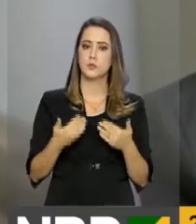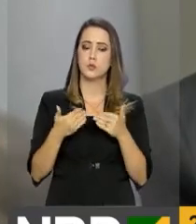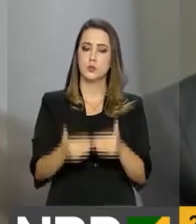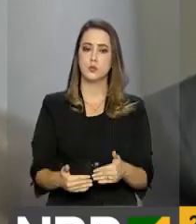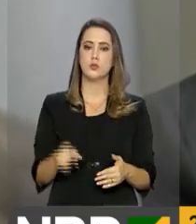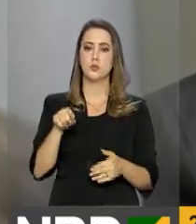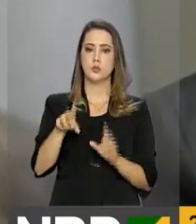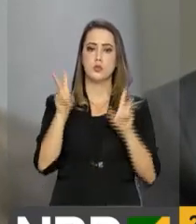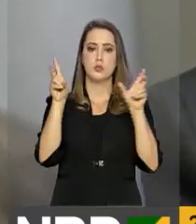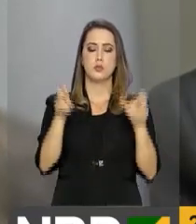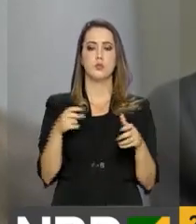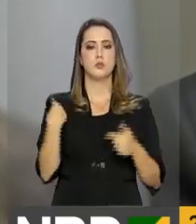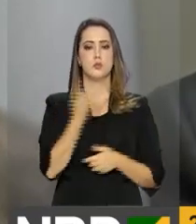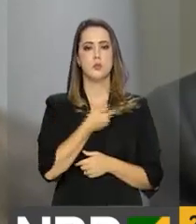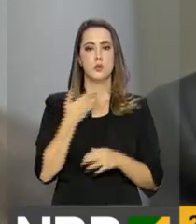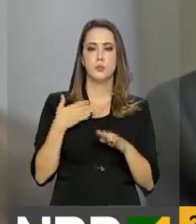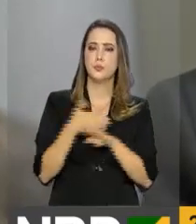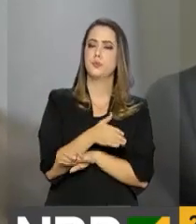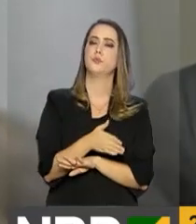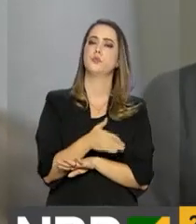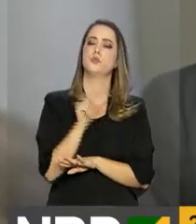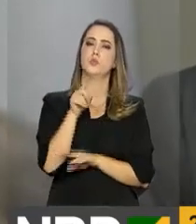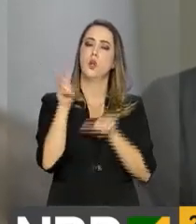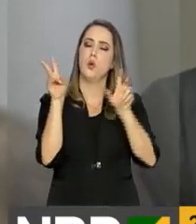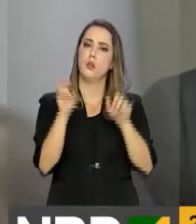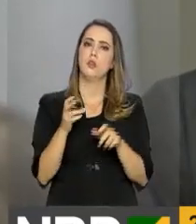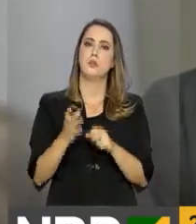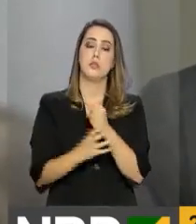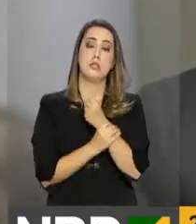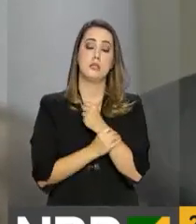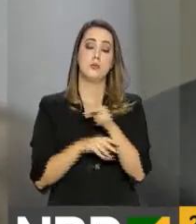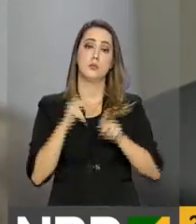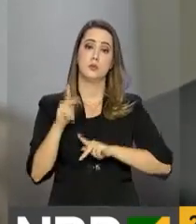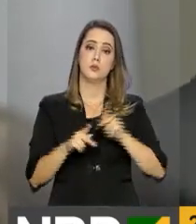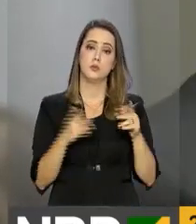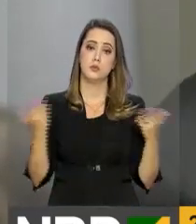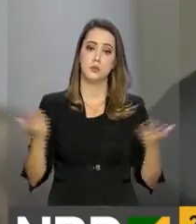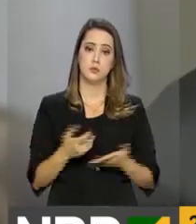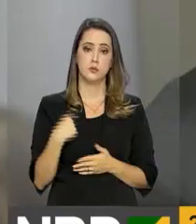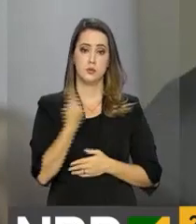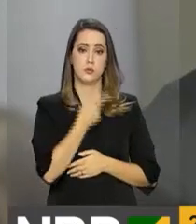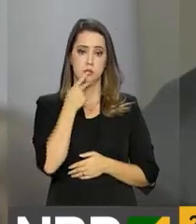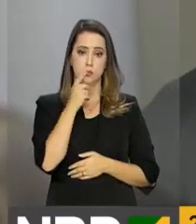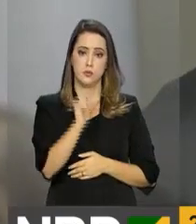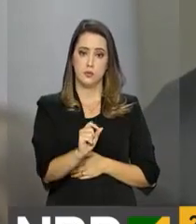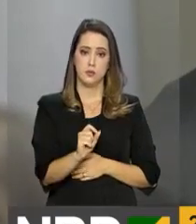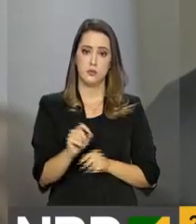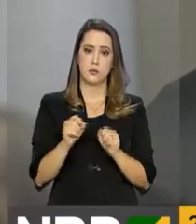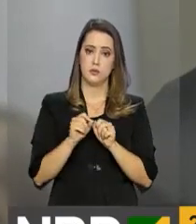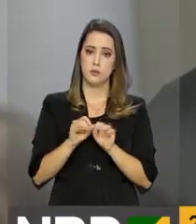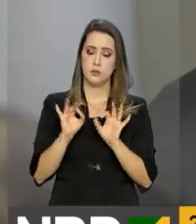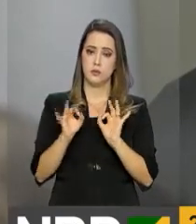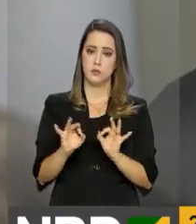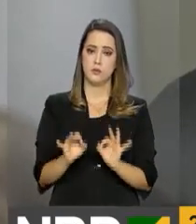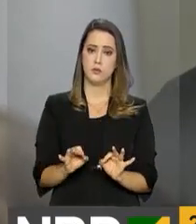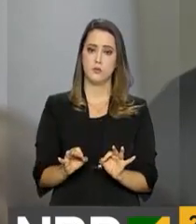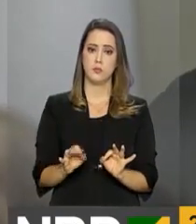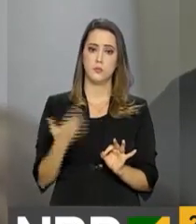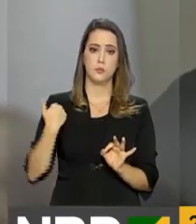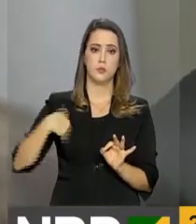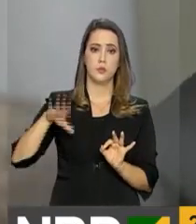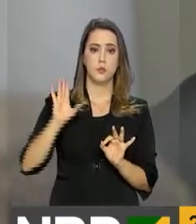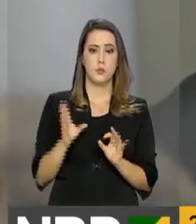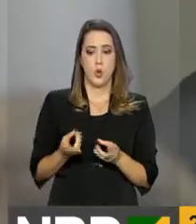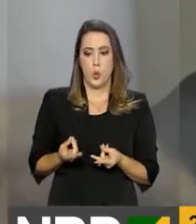também esse tema. Nós ingressamos no tema da segurança pública e agora nós estamos fazendo o possível para direcionar a maior parte